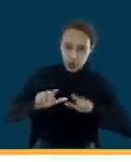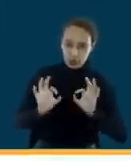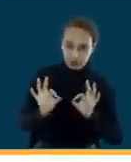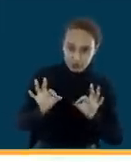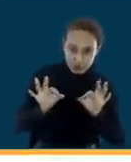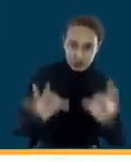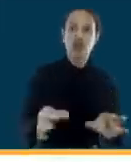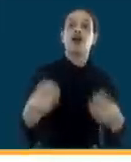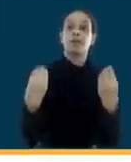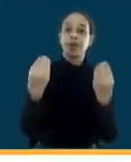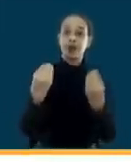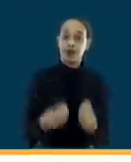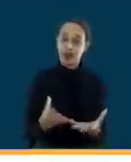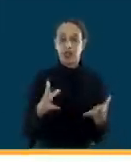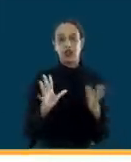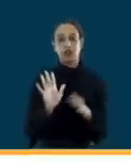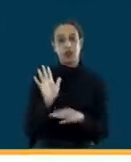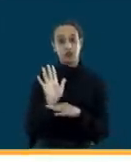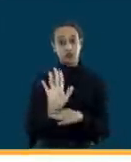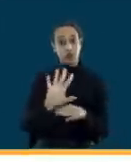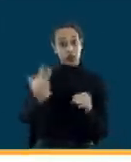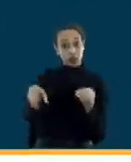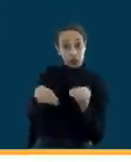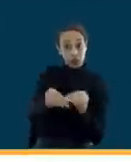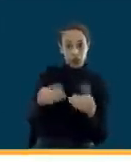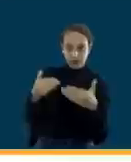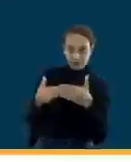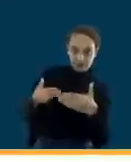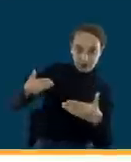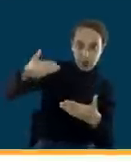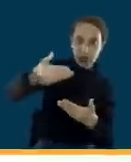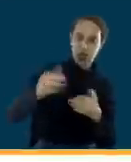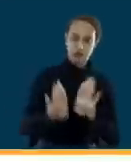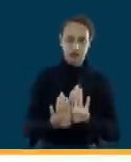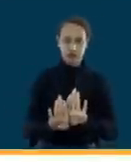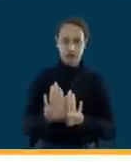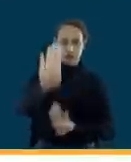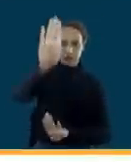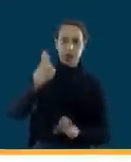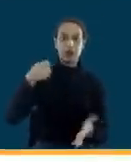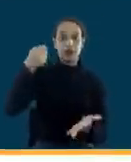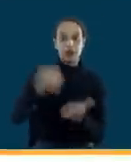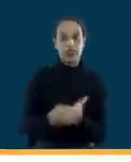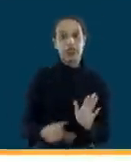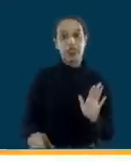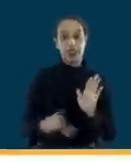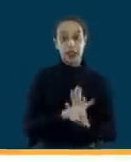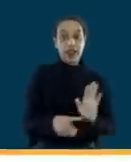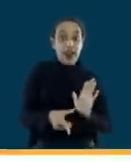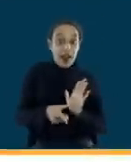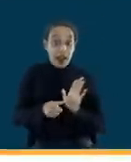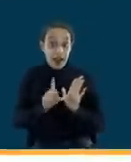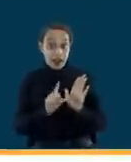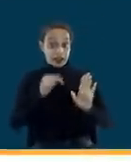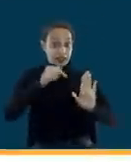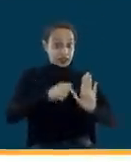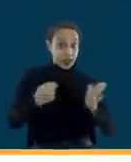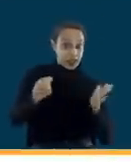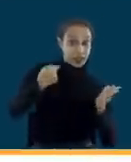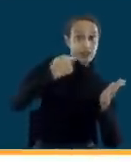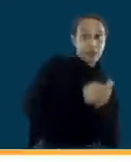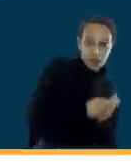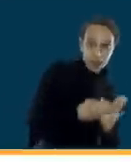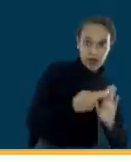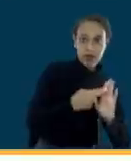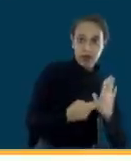para contribuir, para avançar na implementação da lei ainda antes do texto da regulamentação? O que que pode começar a ser feito